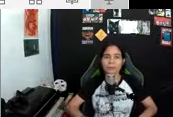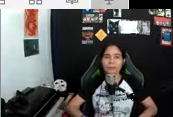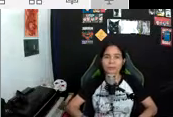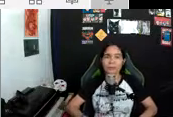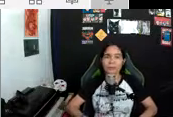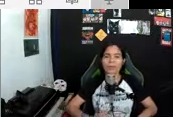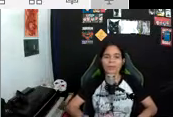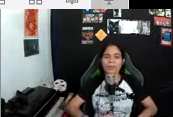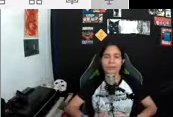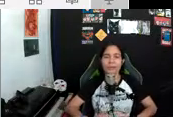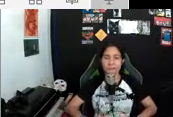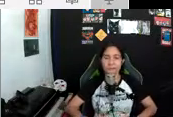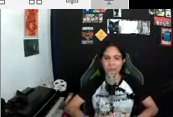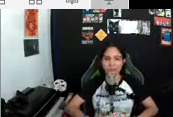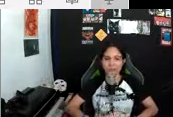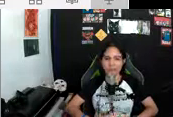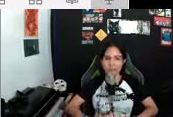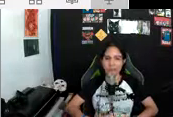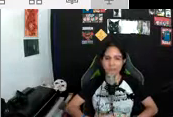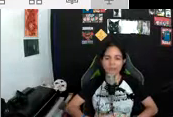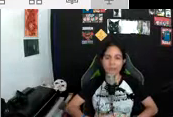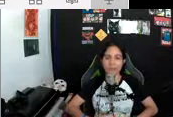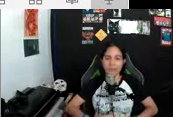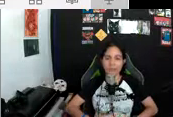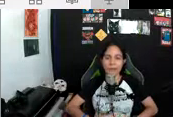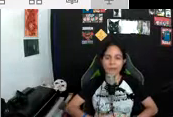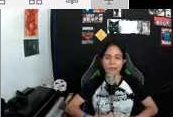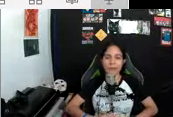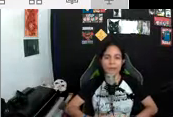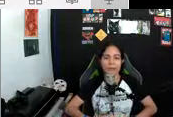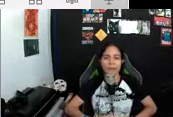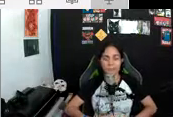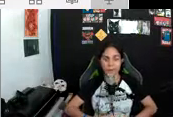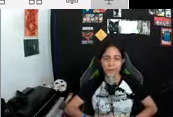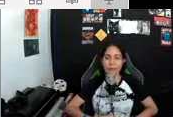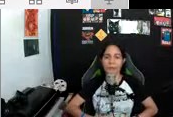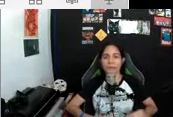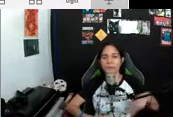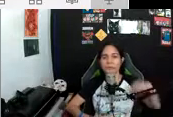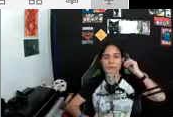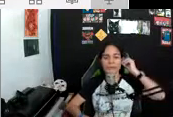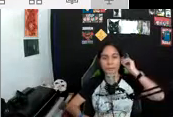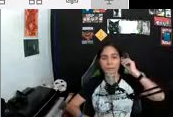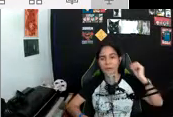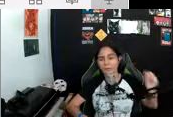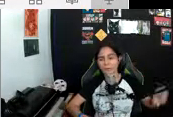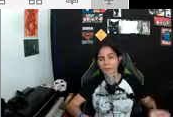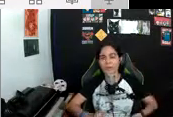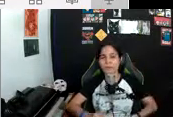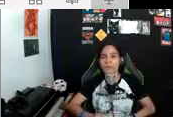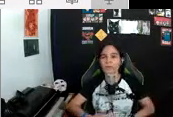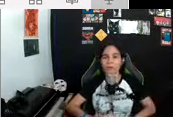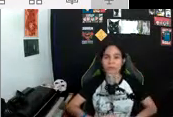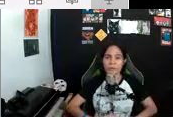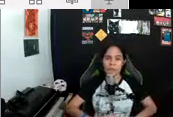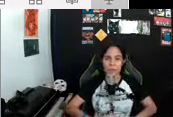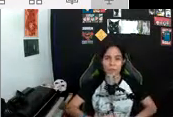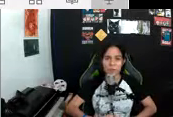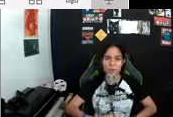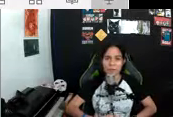fato promulgada uma lei que reconhecesse o exercício profissional da enfermagem, que foi a Lei Federal número 5.905,